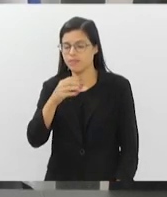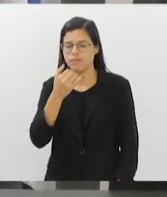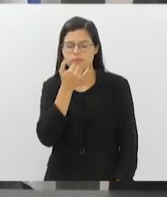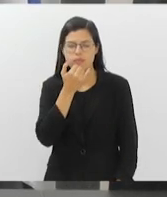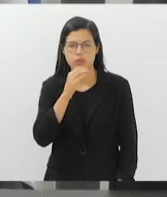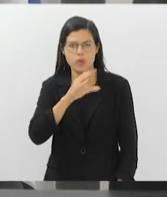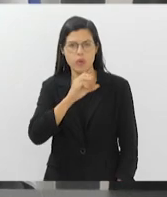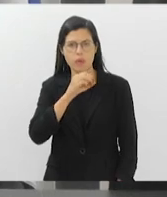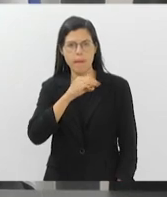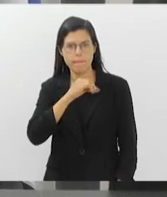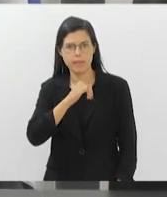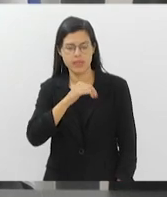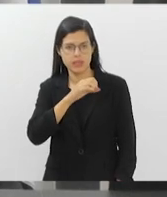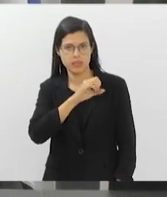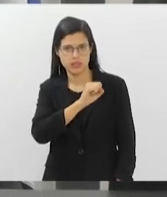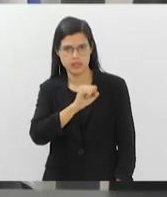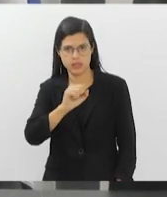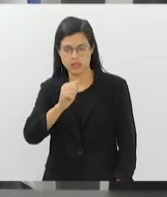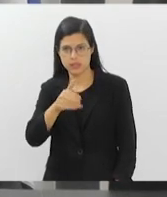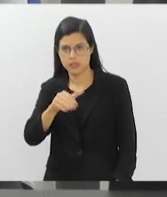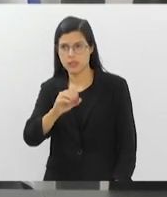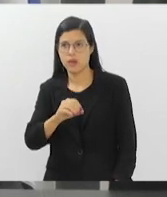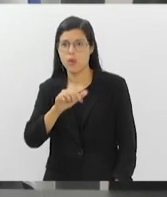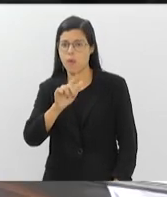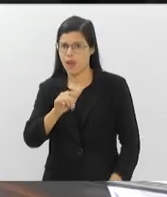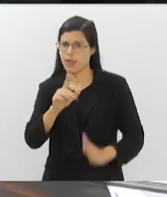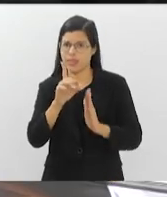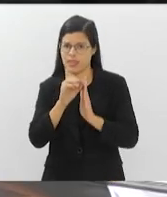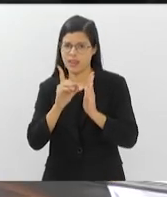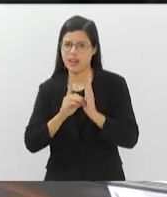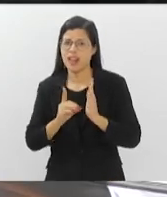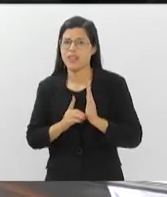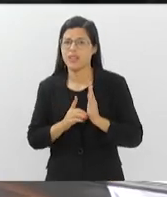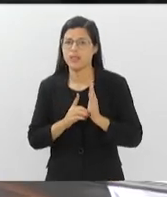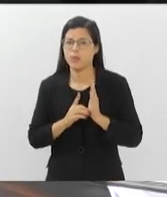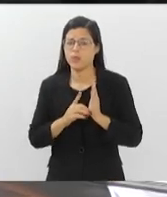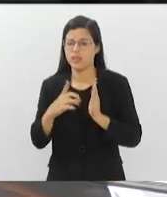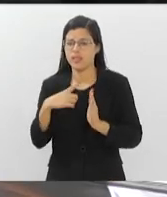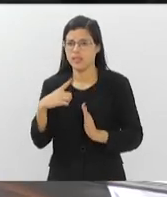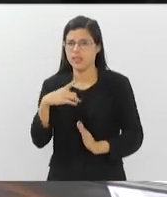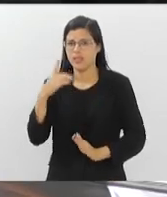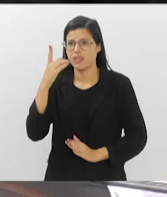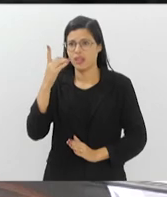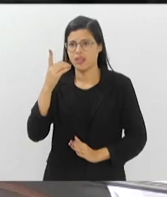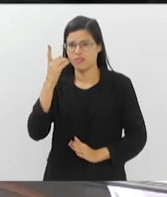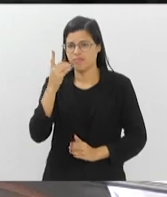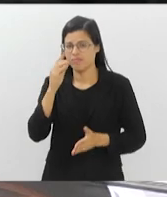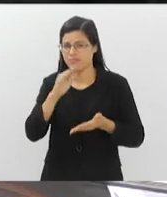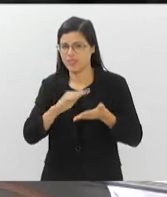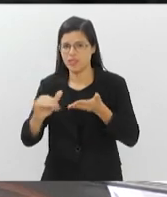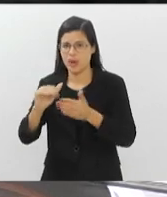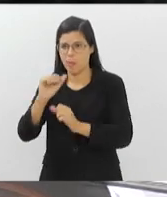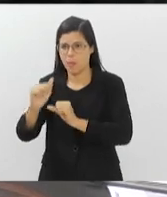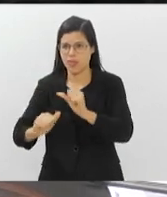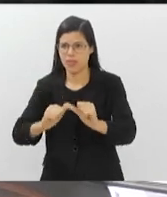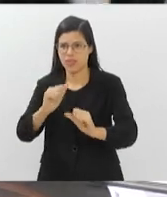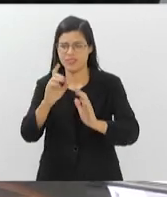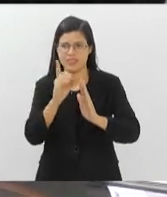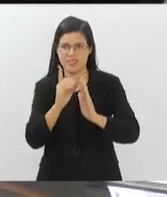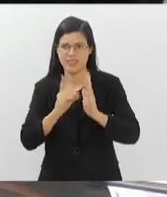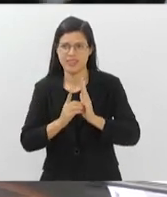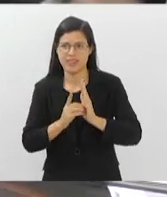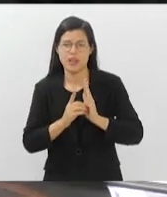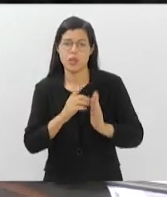deputado propondo lei de um único artigo revogando o decreto? A sua solução me contempla do alto dessas